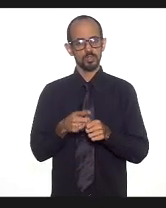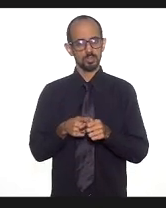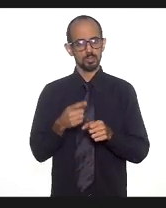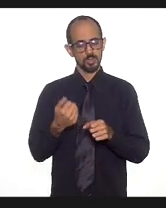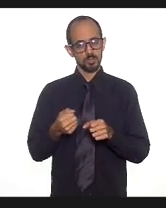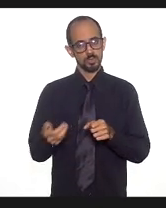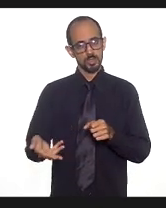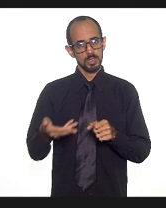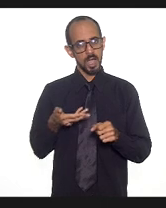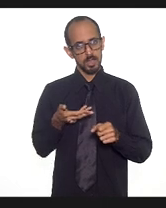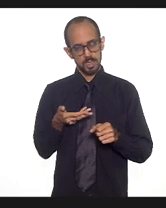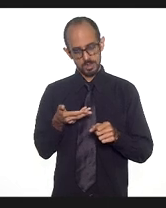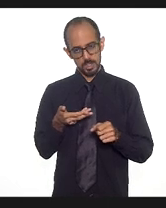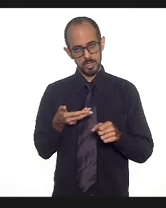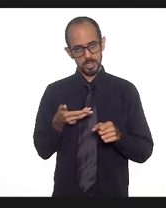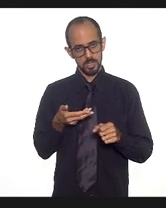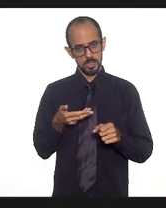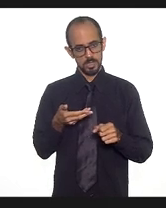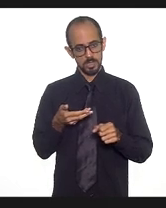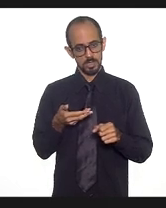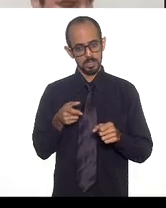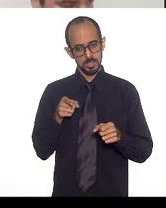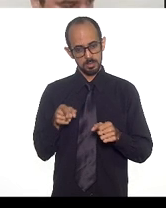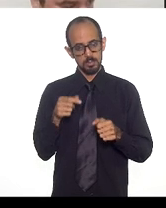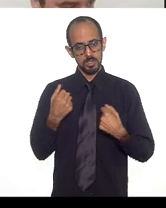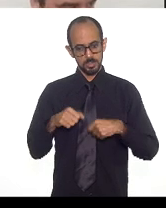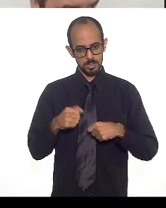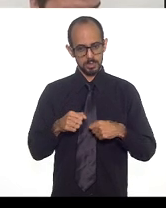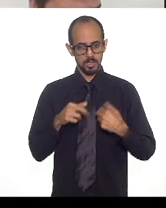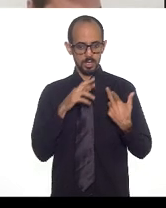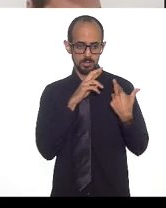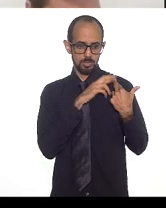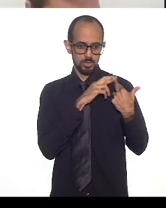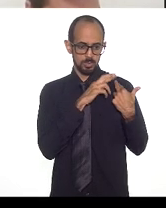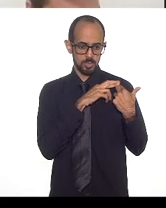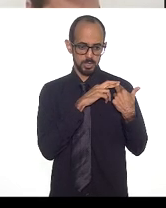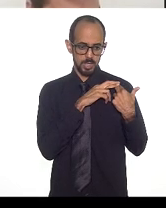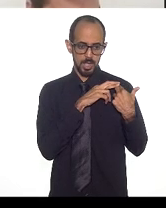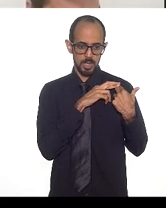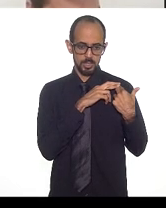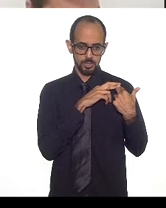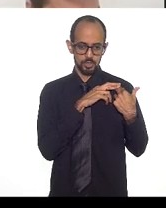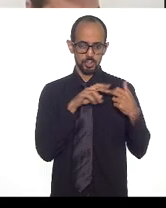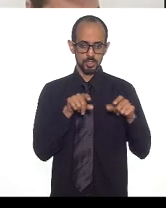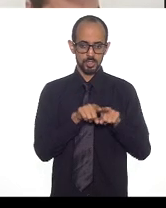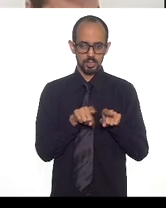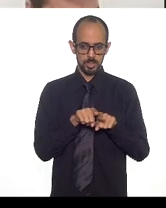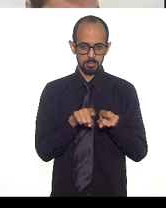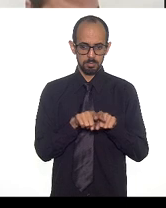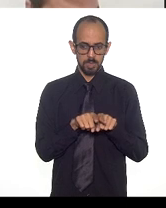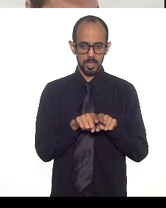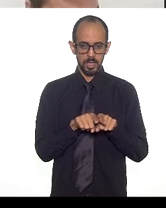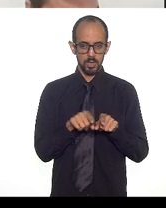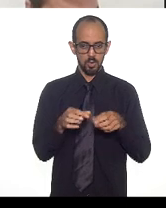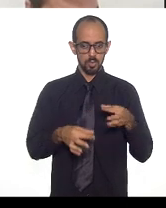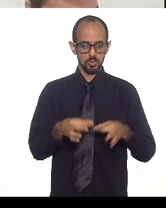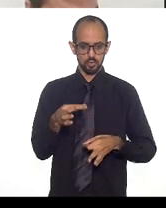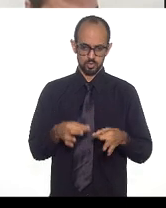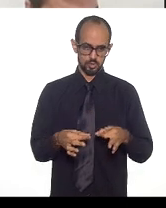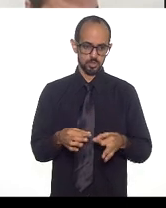atender, e esse atendimento tem que ser feito com responsabilidade e com critério. Né? Então,